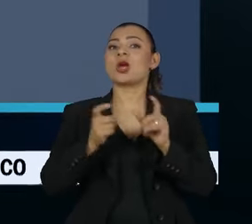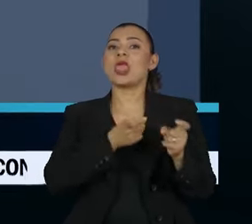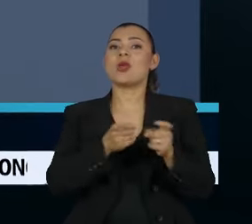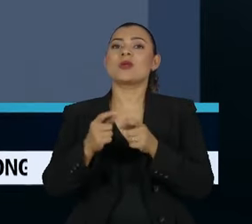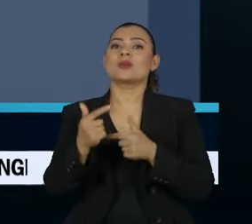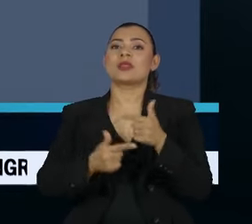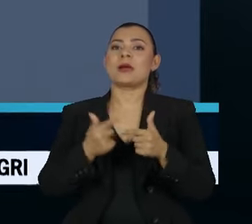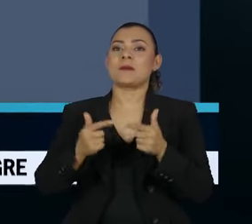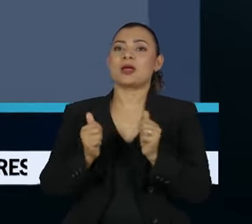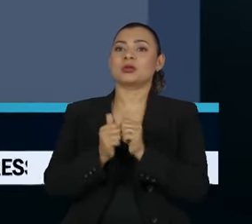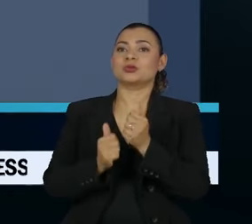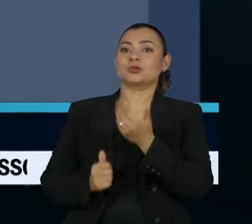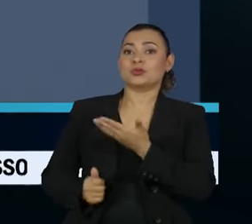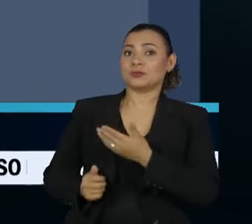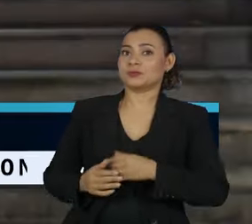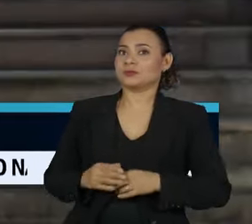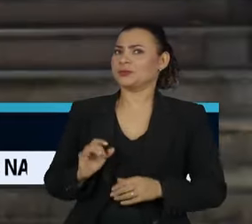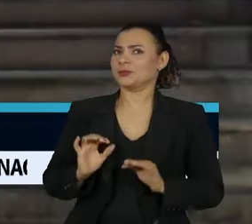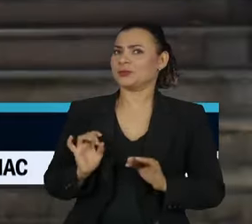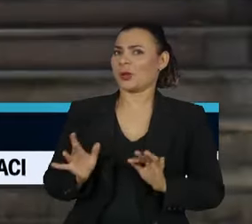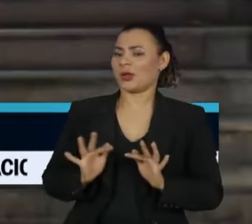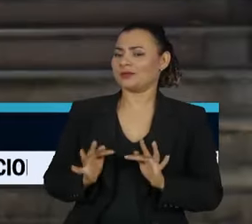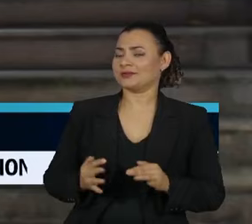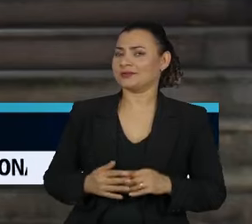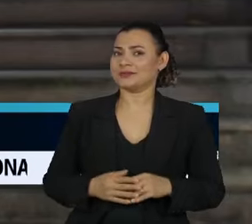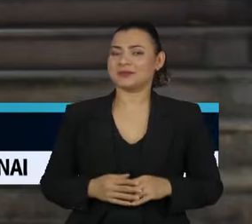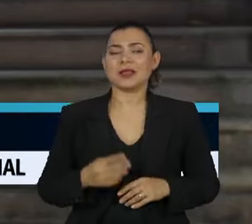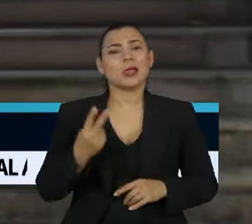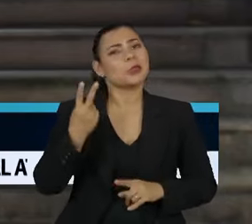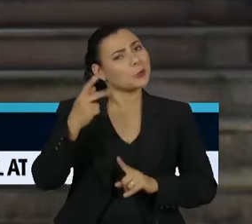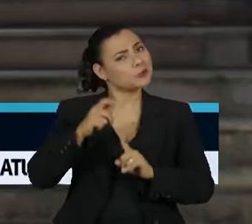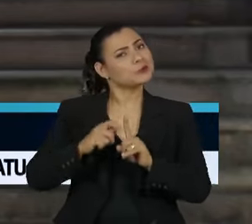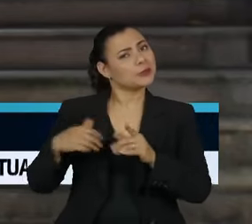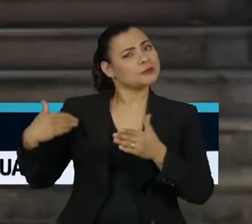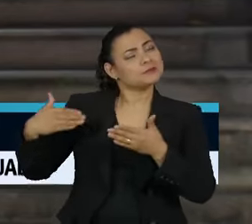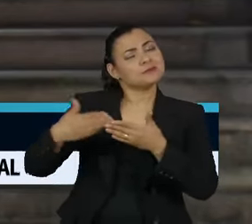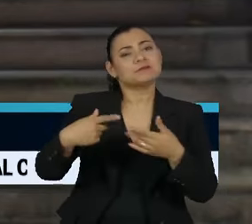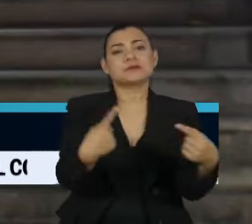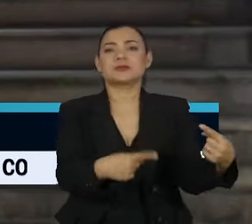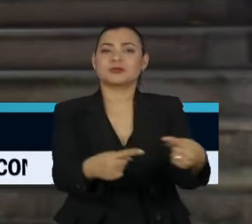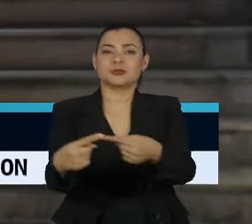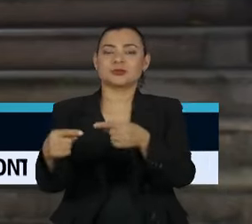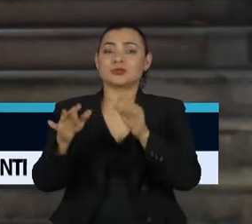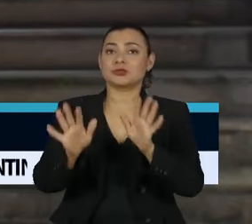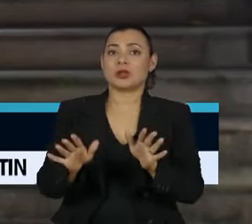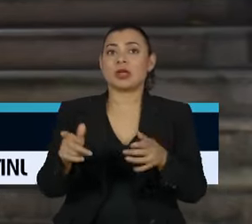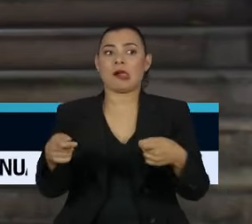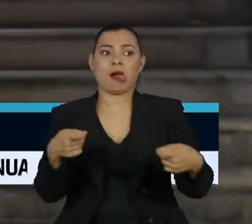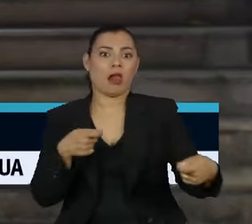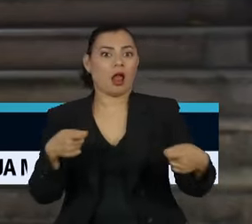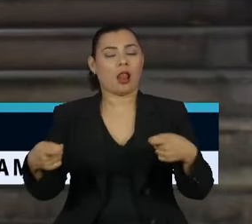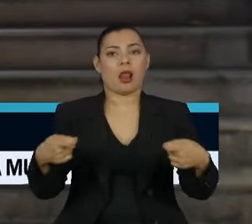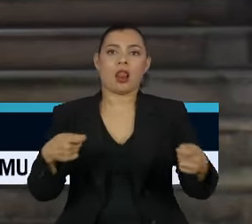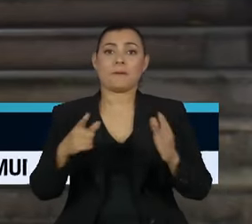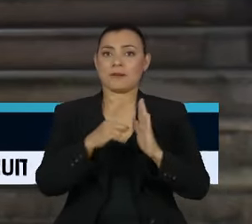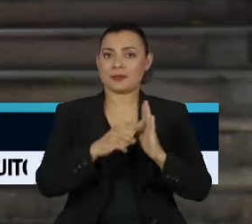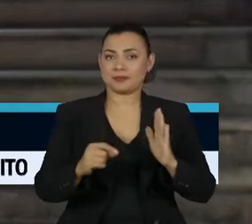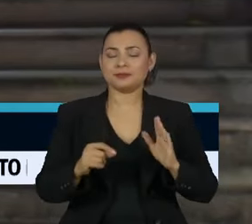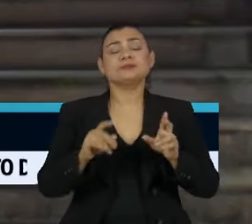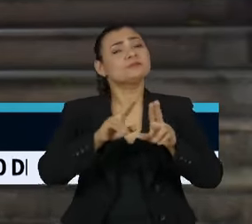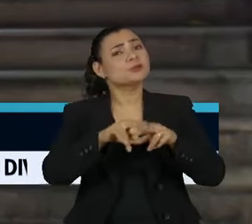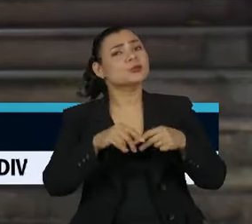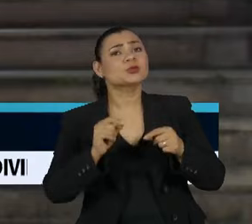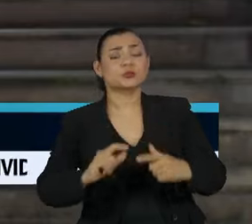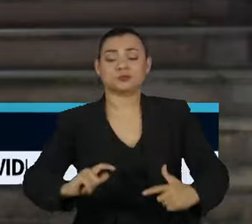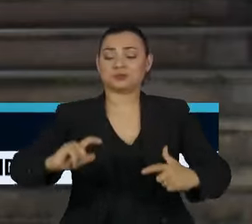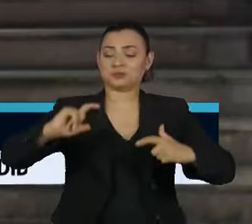de trabalho com os ministros. Após mais de 2 meses de discussões que geraram desgaste para o Planalto, a posse dos